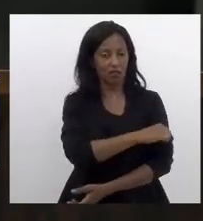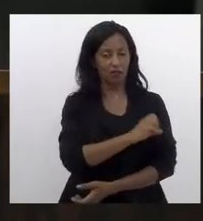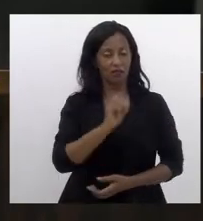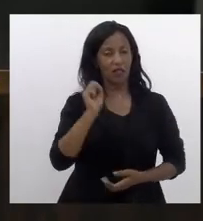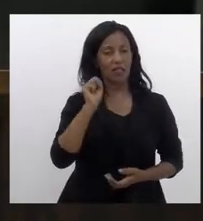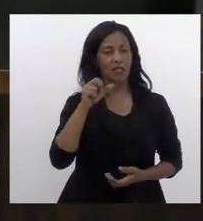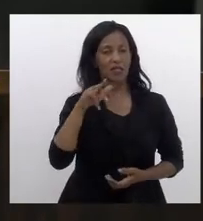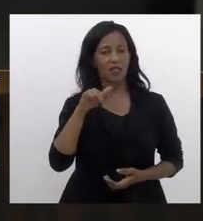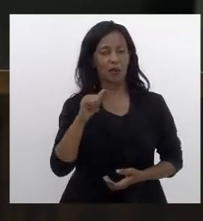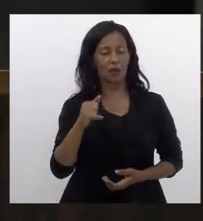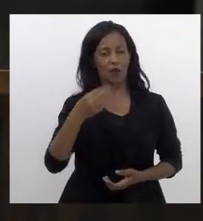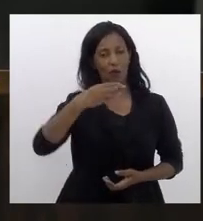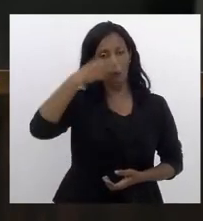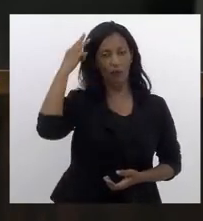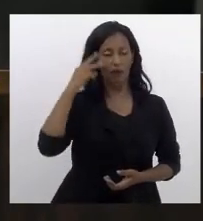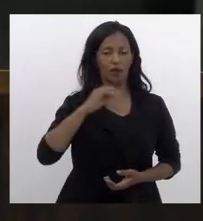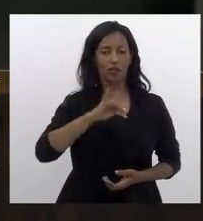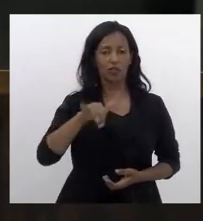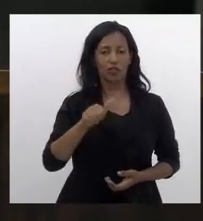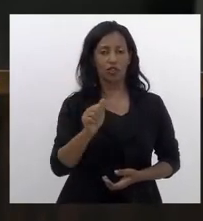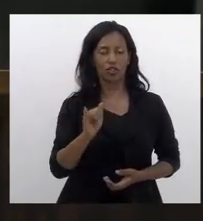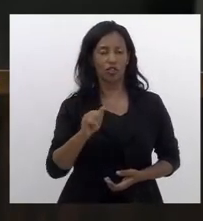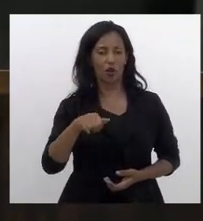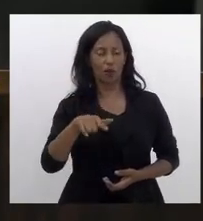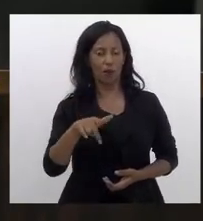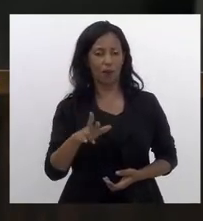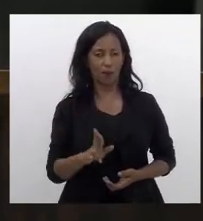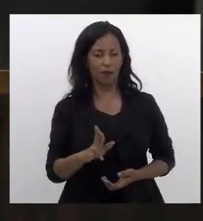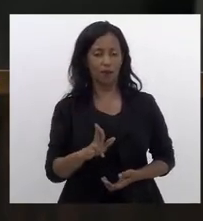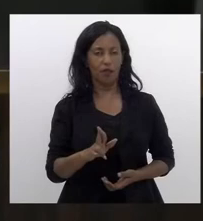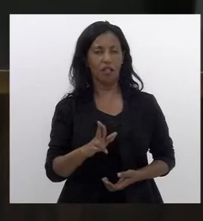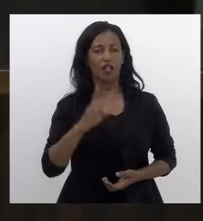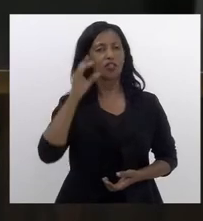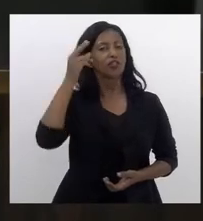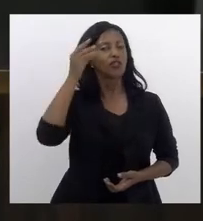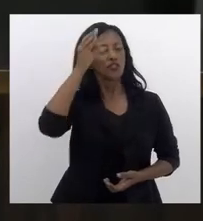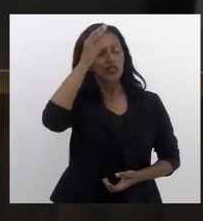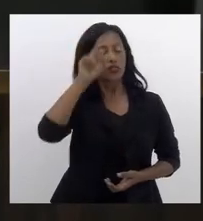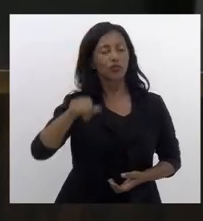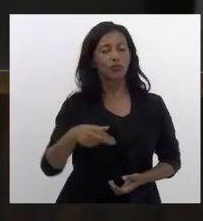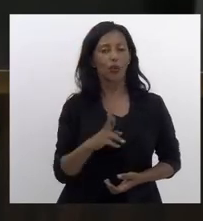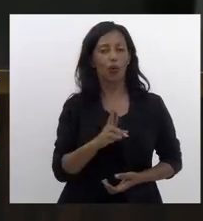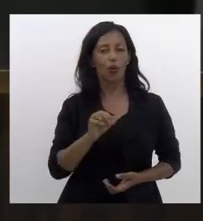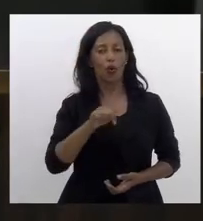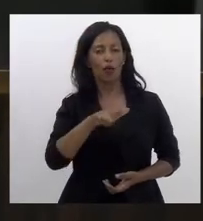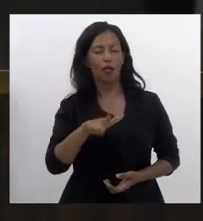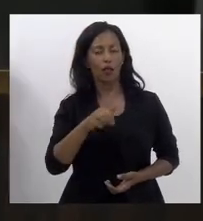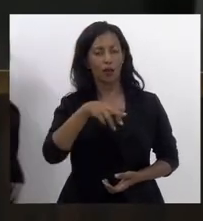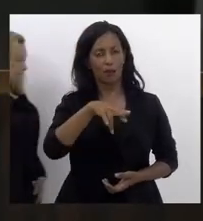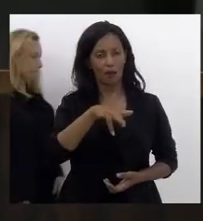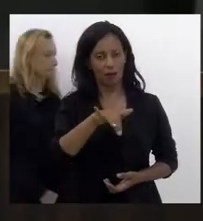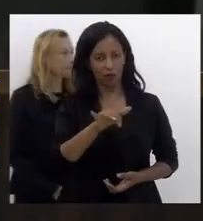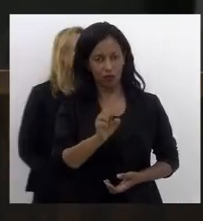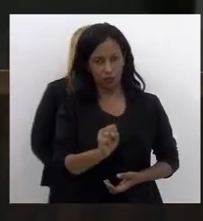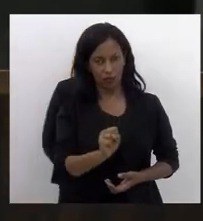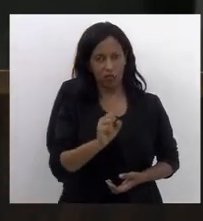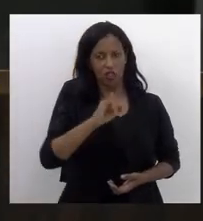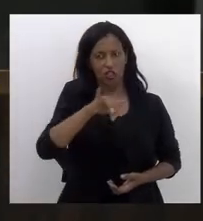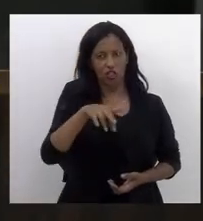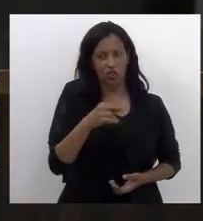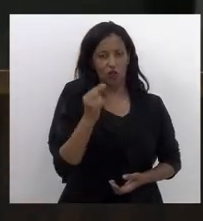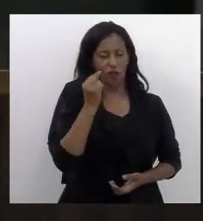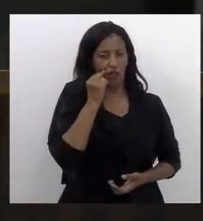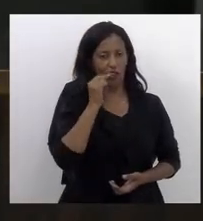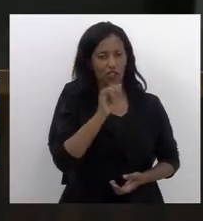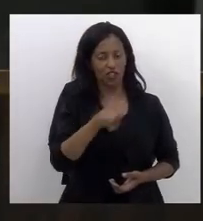Samuel Malafaia, Márcio Pacheco, Jaumi Júnior, Rodrigo Amorim, Marcelo Dino, Tia Ju, Eurico Júnior, Ronaldo Anquieta, Marcos Vinícius, Giovanni Ratinho,